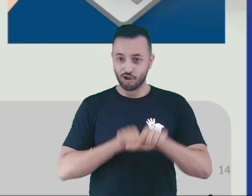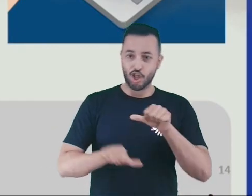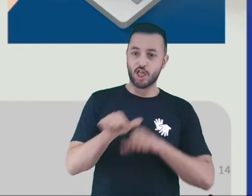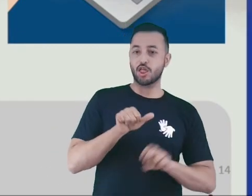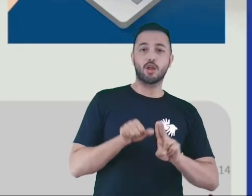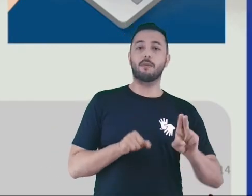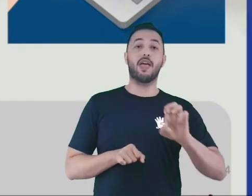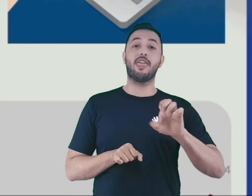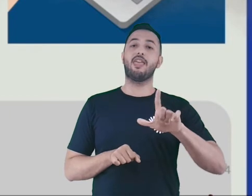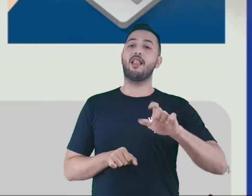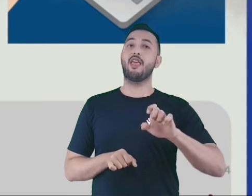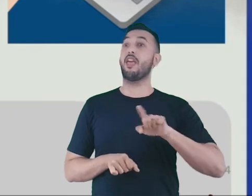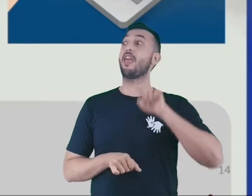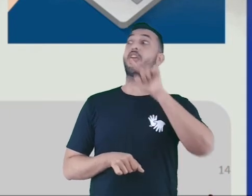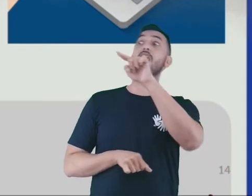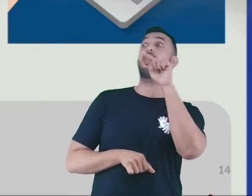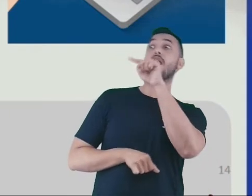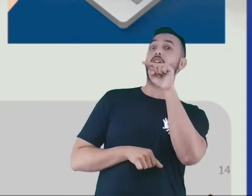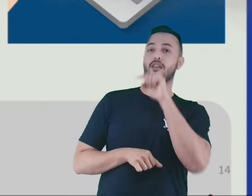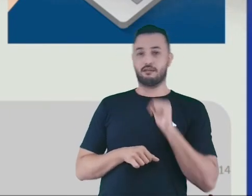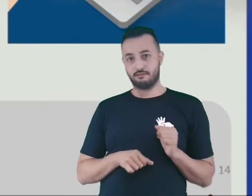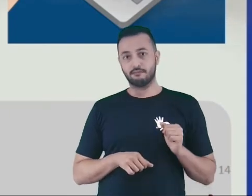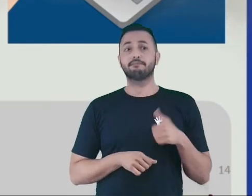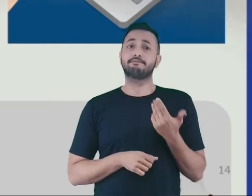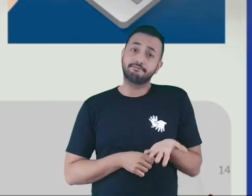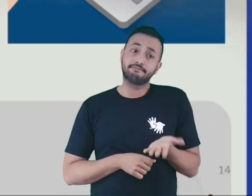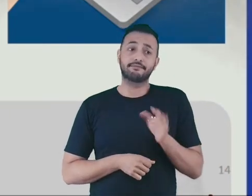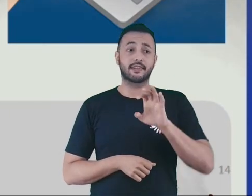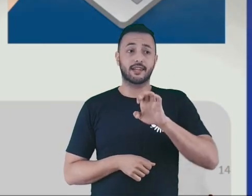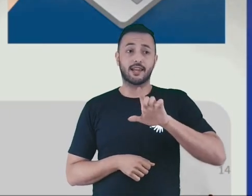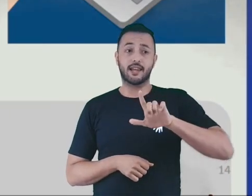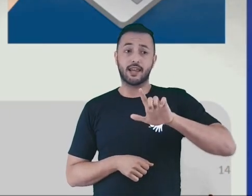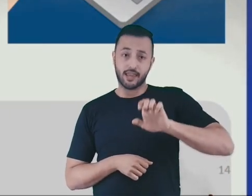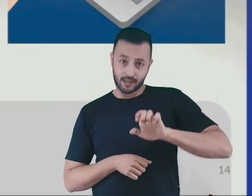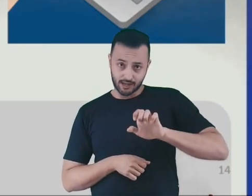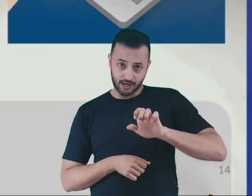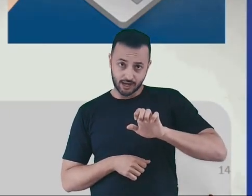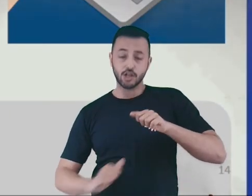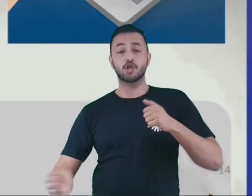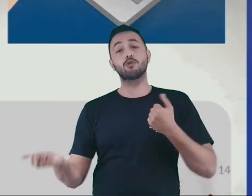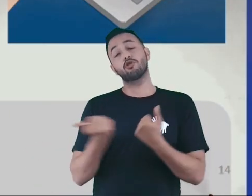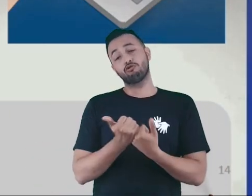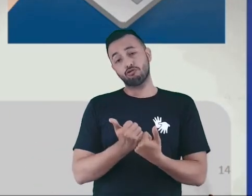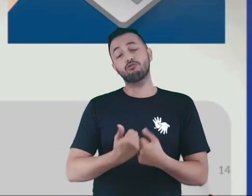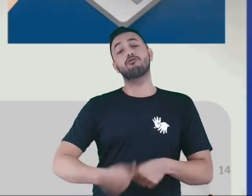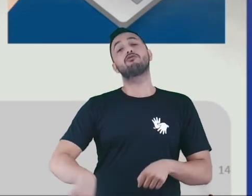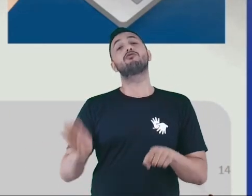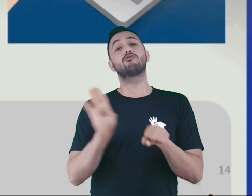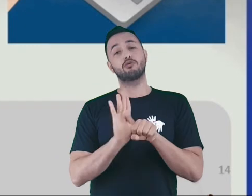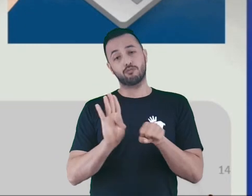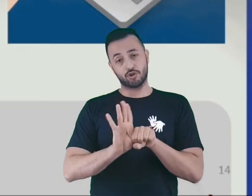O pronome substantivo ele substitui o próprio substantivo